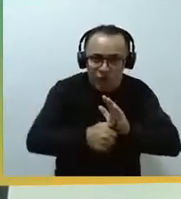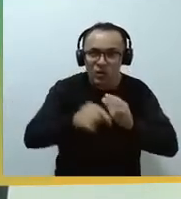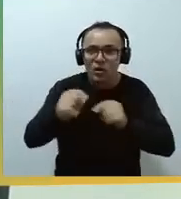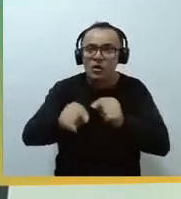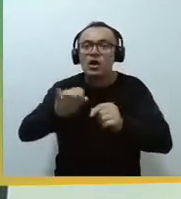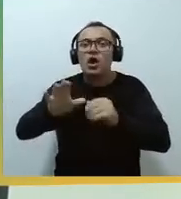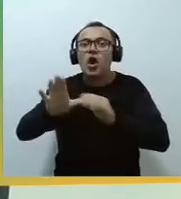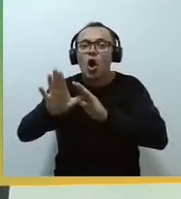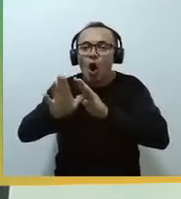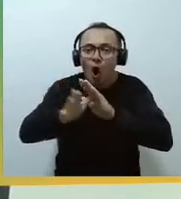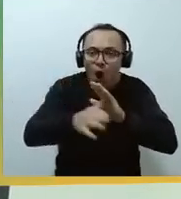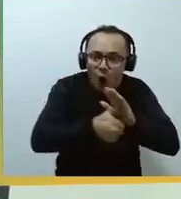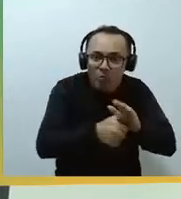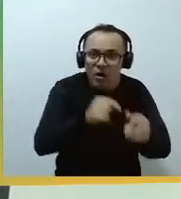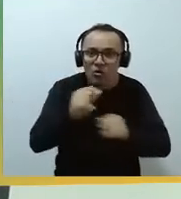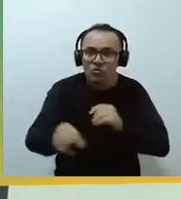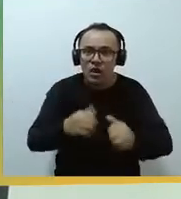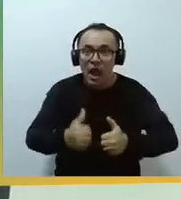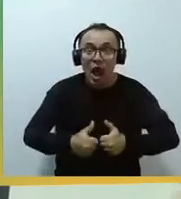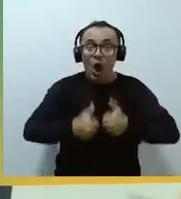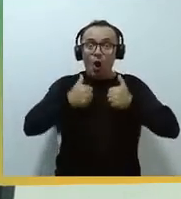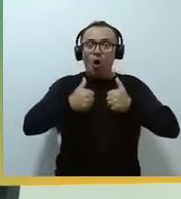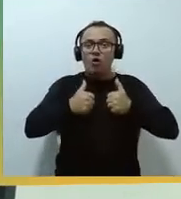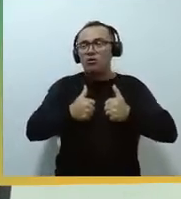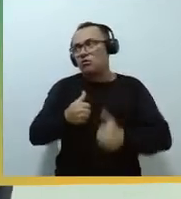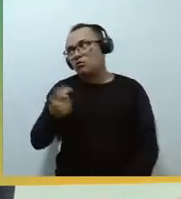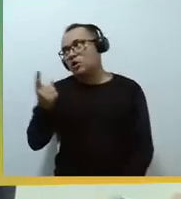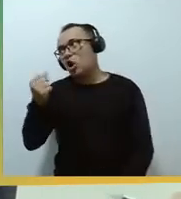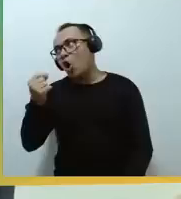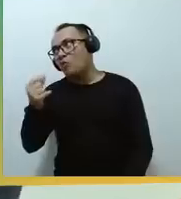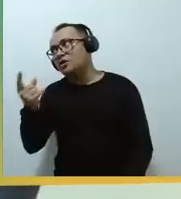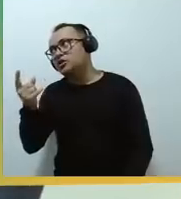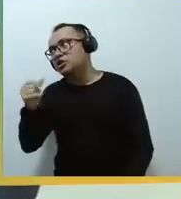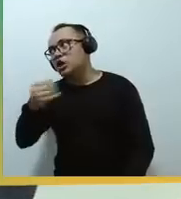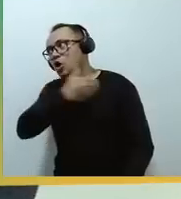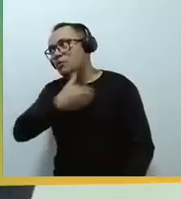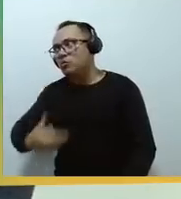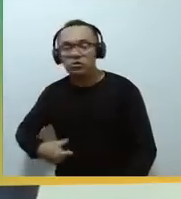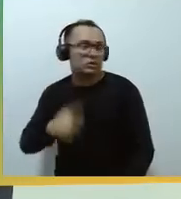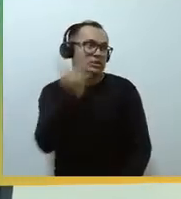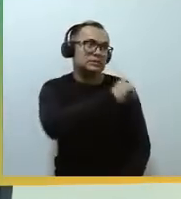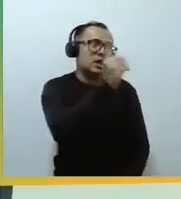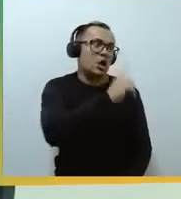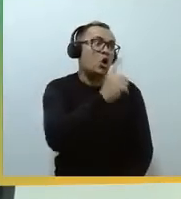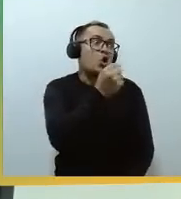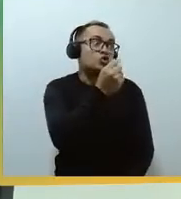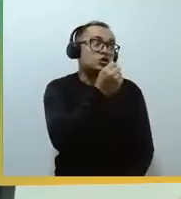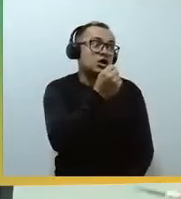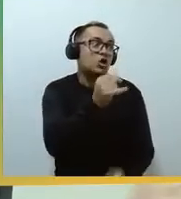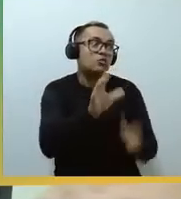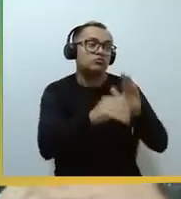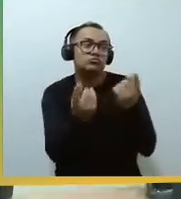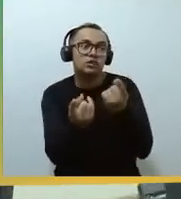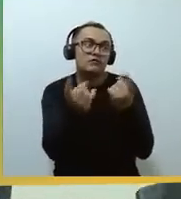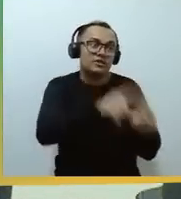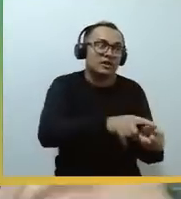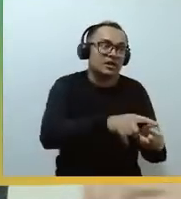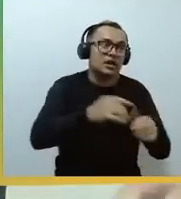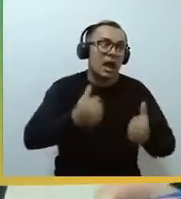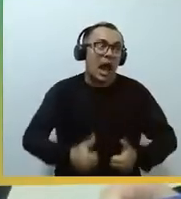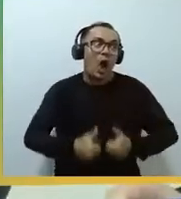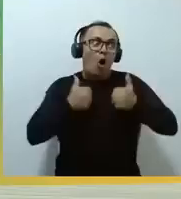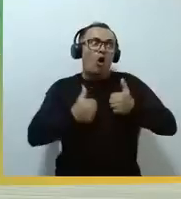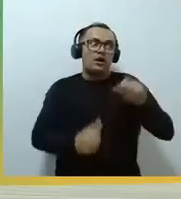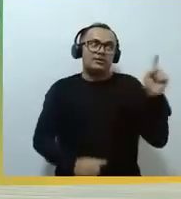honra dos outros. O maior ladrão é o que rouba dinheiro público. O maior ladrão é o que rouba a honra dos outros. Porque o dinheiro público você pode reverter. A honra, você não, tem que... Não, você dinheiro não público